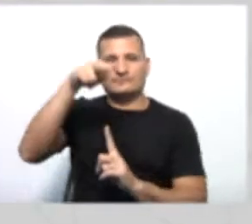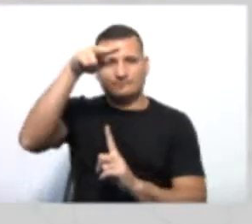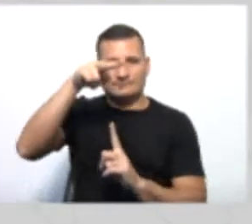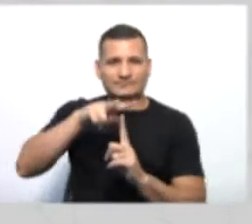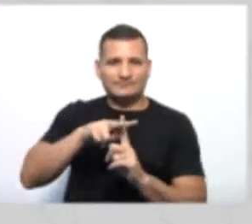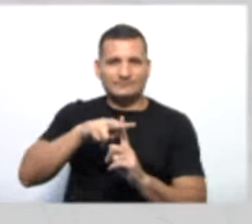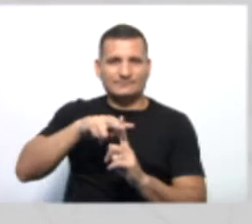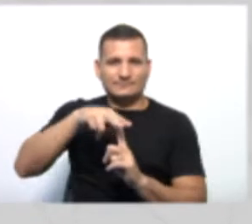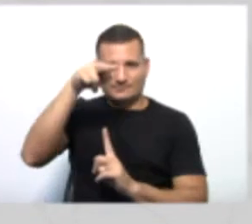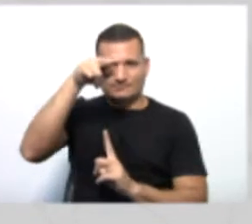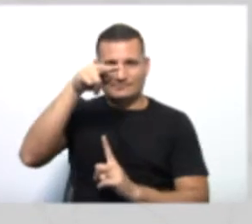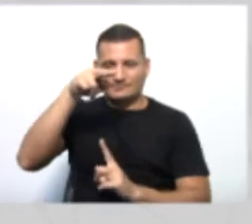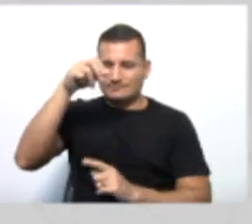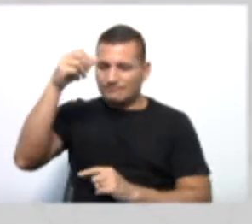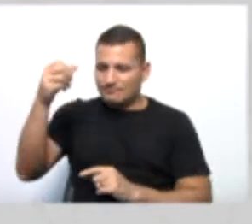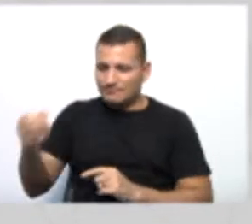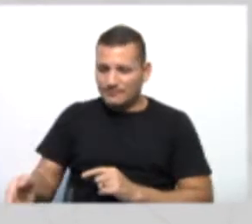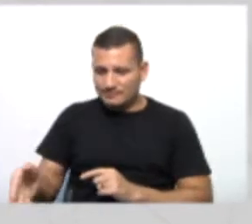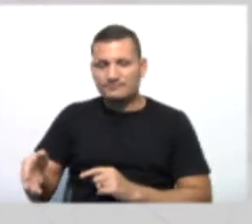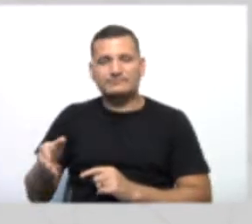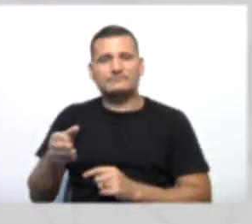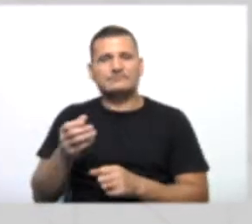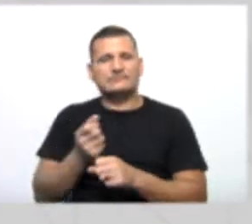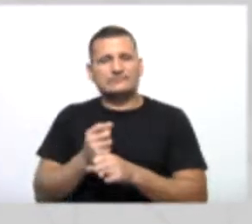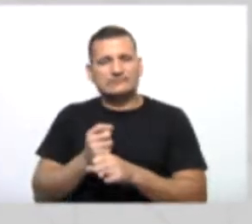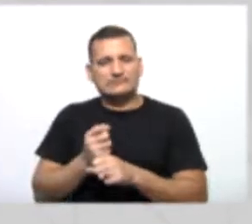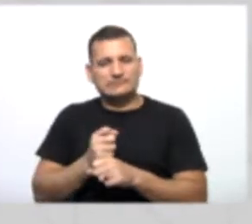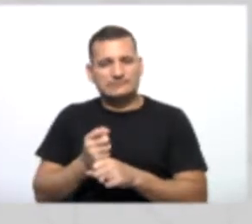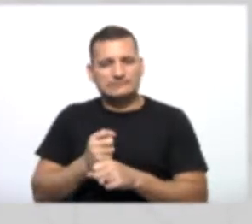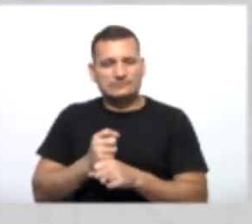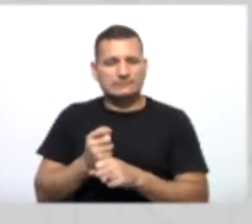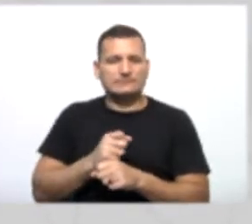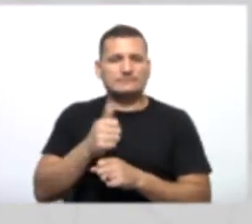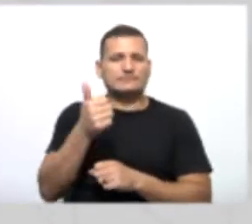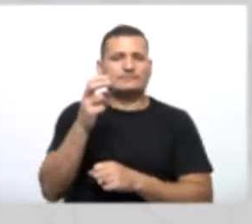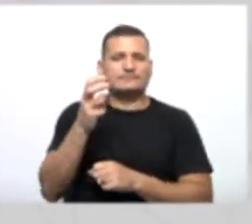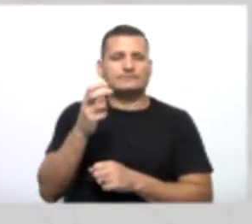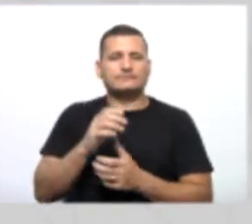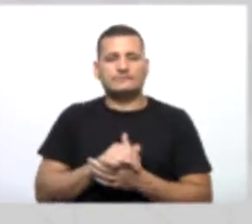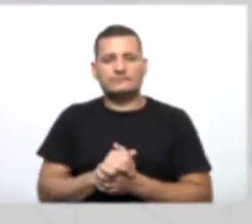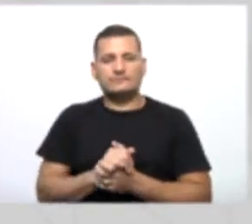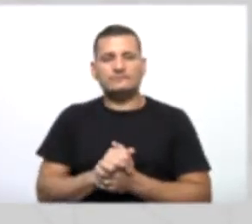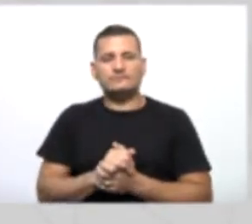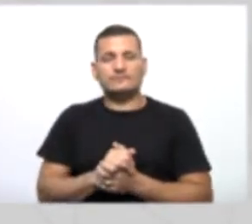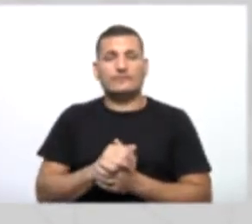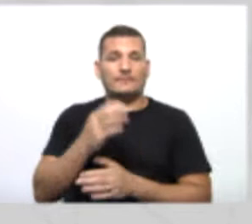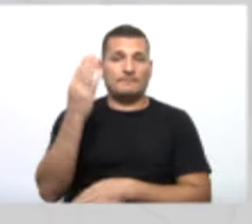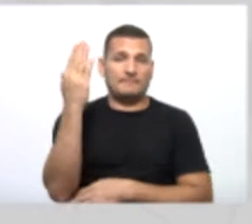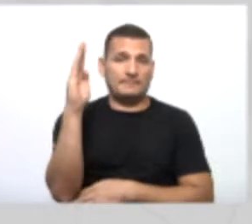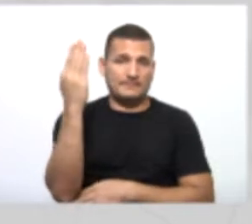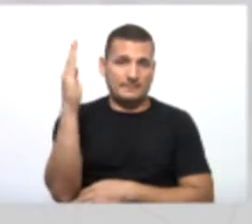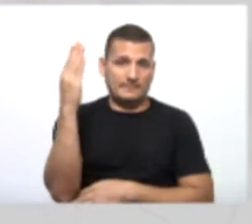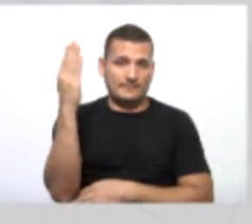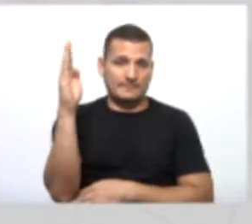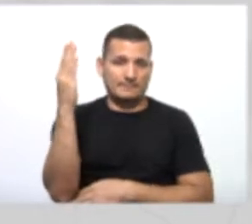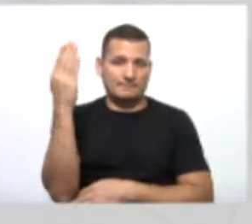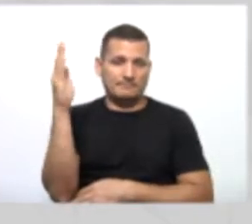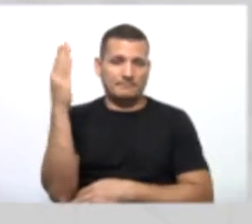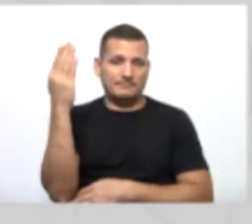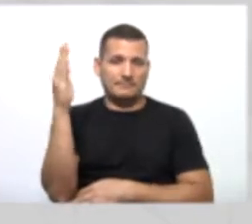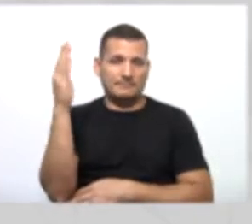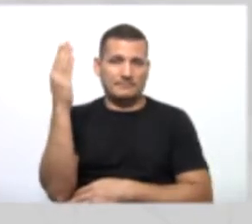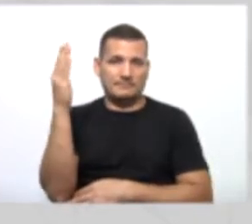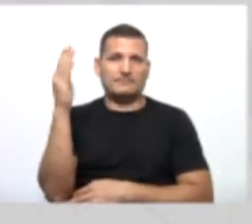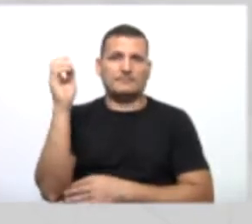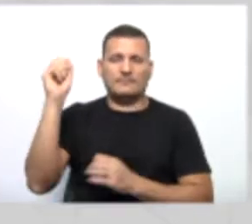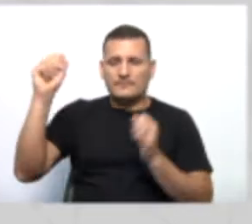Madeira pintada, aquela tinta que você passa na madeira, na sua casa ou em algum lugar, destruiu a casa, trocou de lugar, pronto. Jogou na